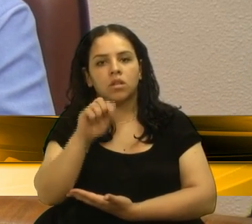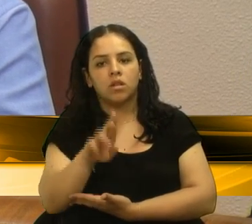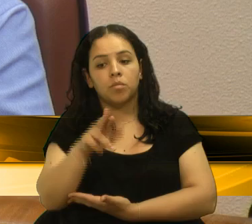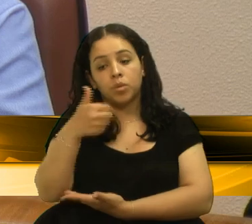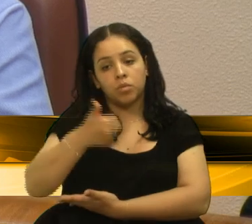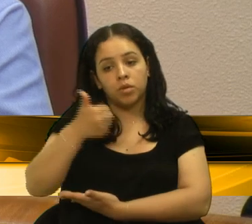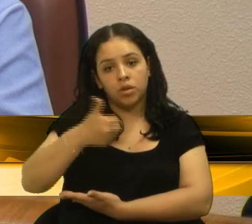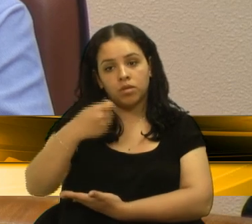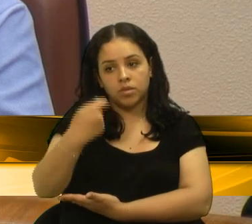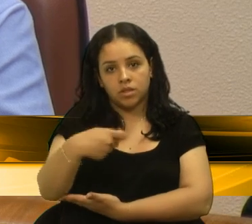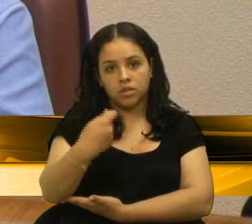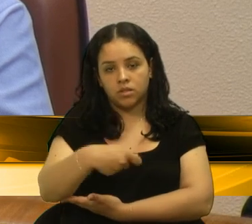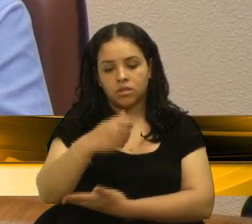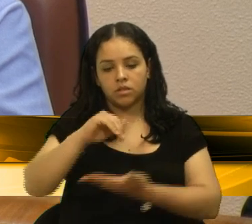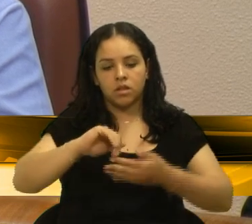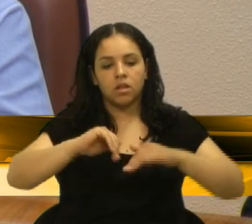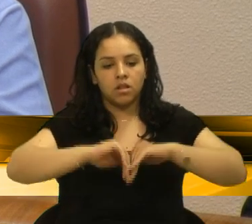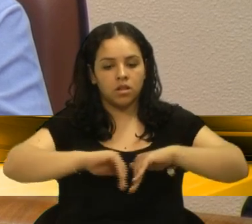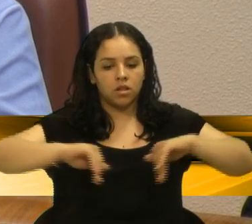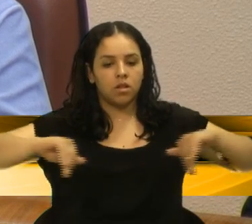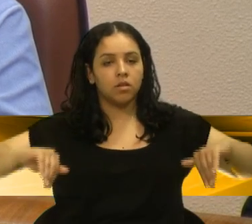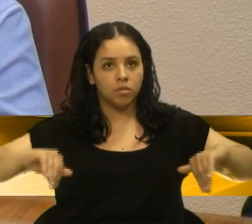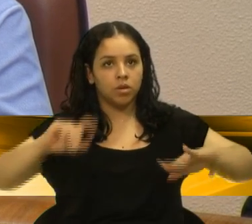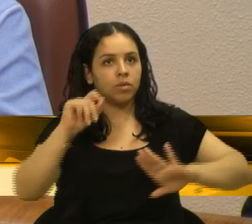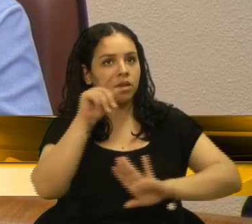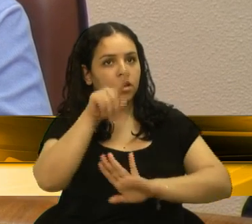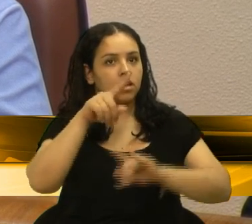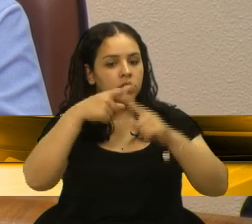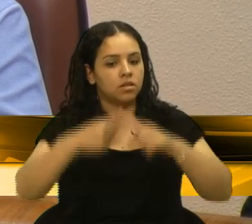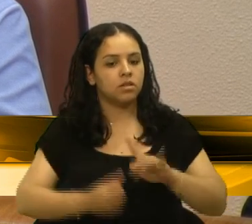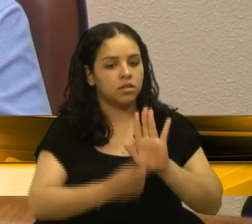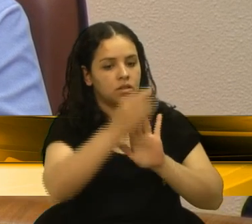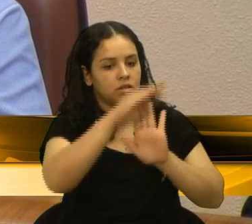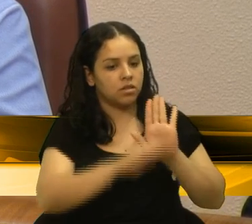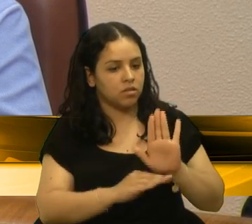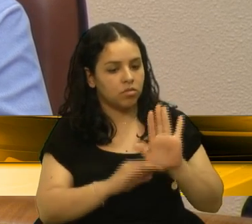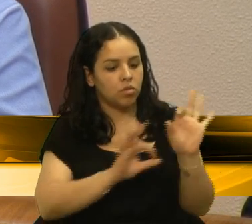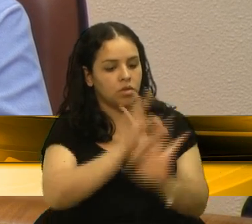gente vai precisar separar o que são licitações e o que é o chamamento público para a organização social.